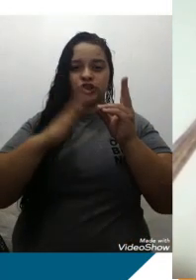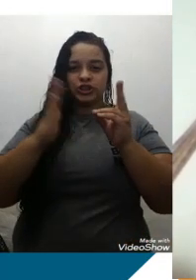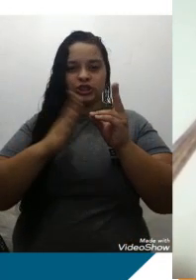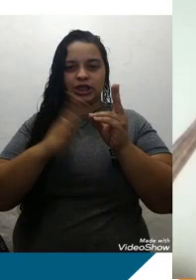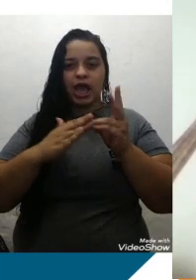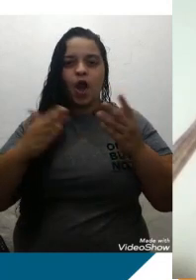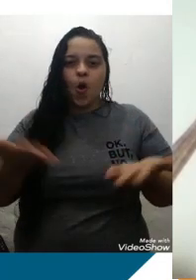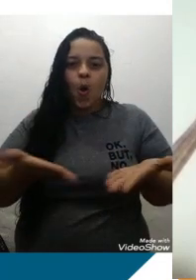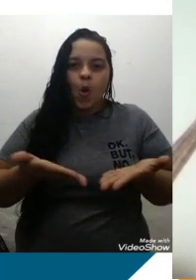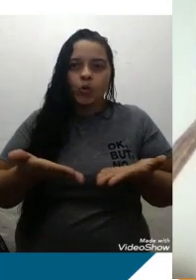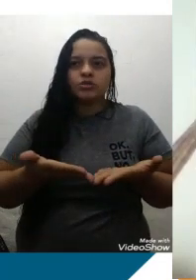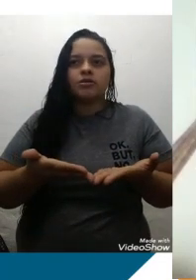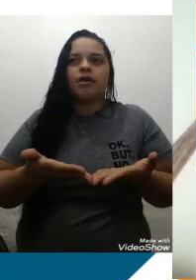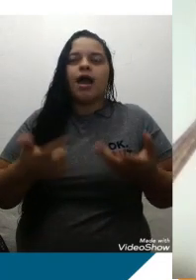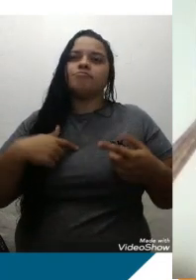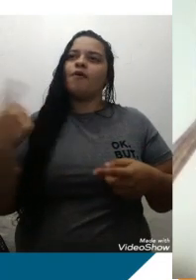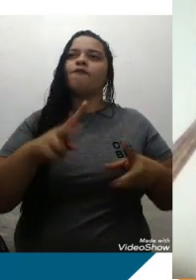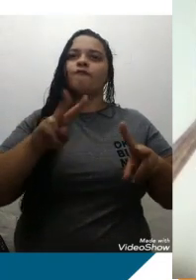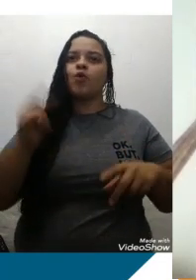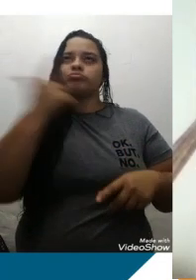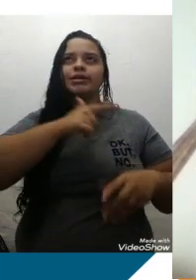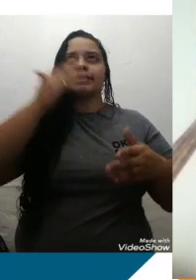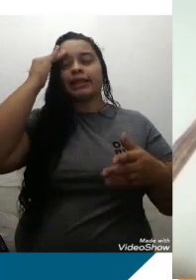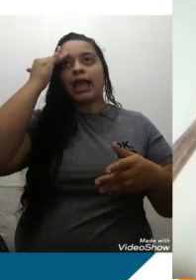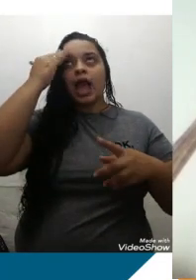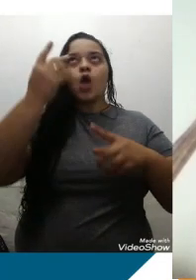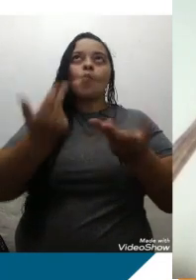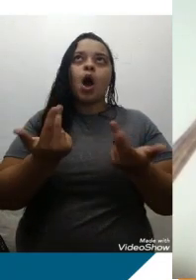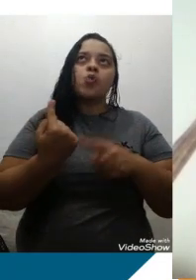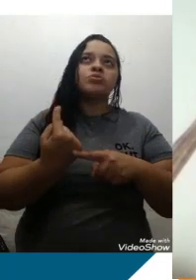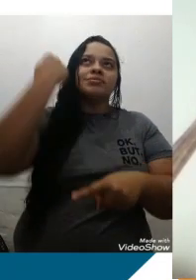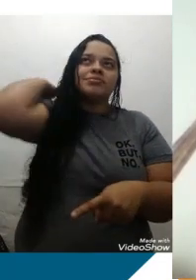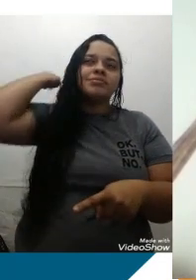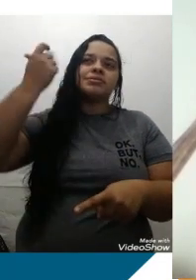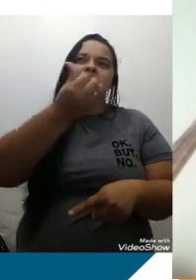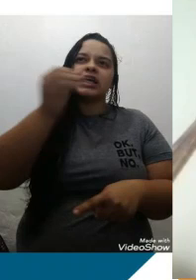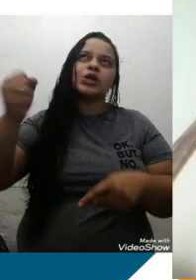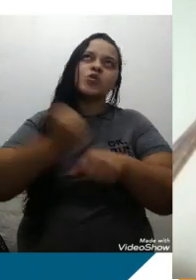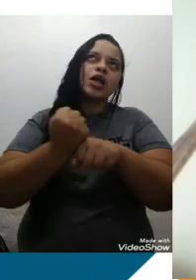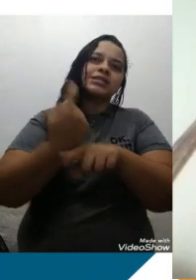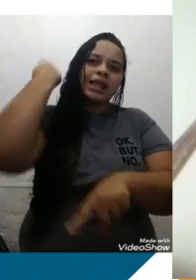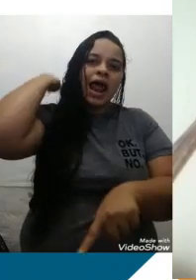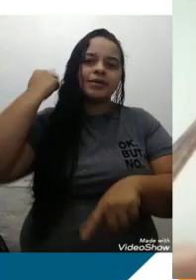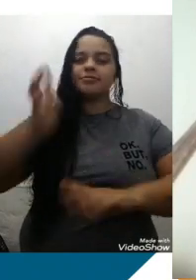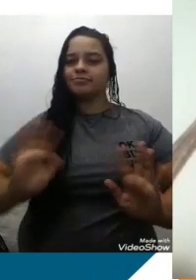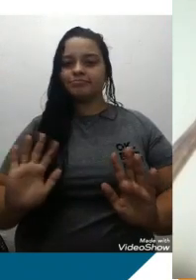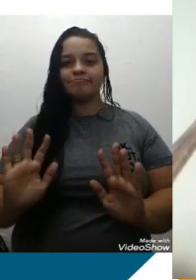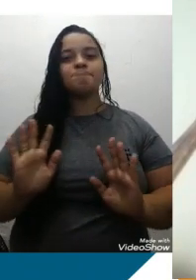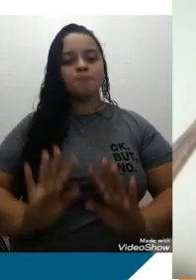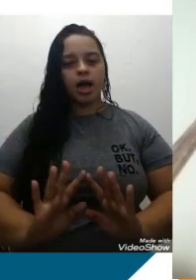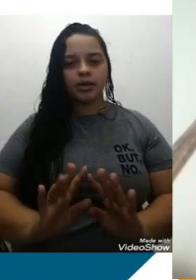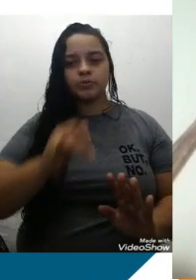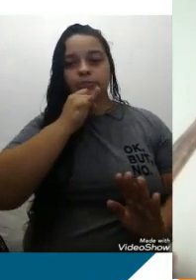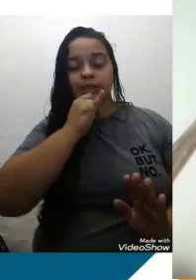indígena como ele é hoje, a gente vai entender como é que ele funcionava há 600 anos atrás. Mas um estudo que pode ser feito, por exemplo,